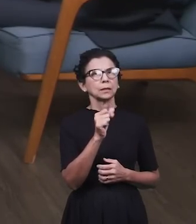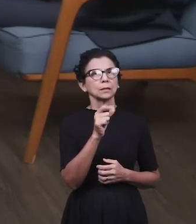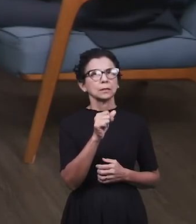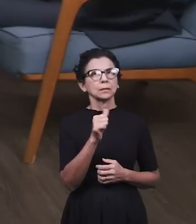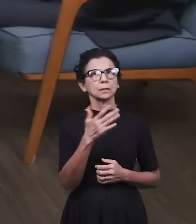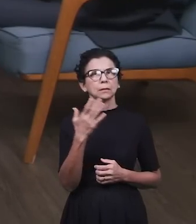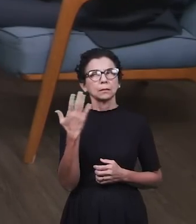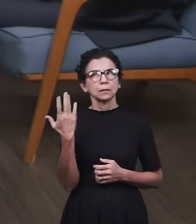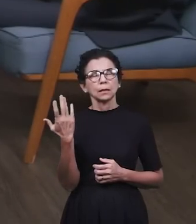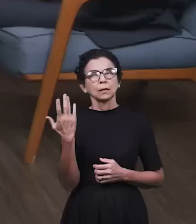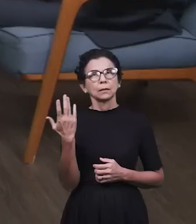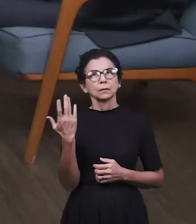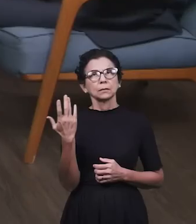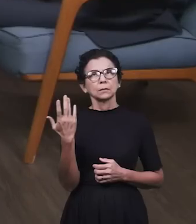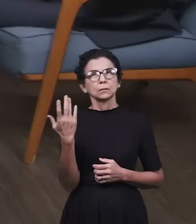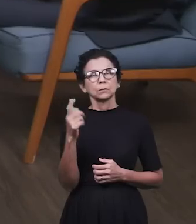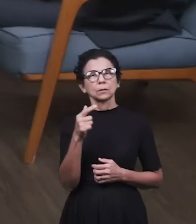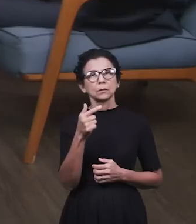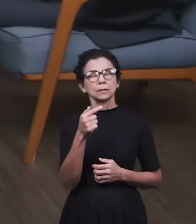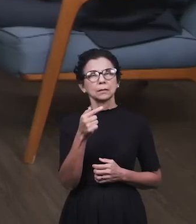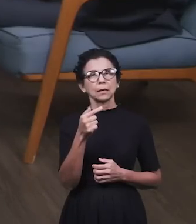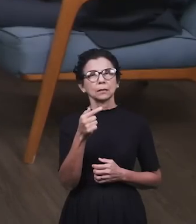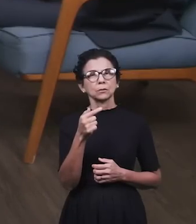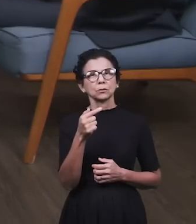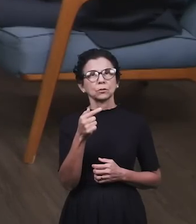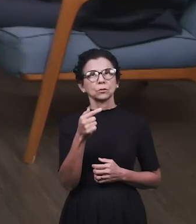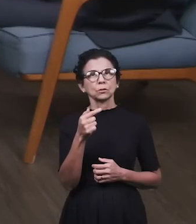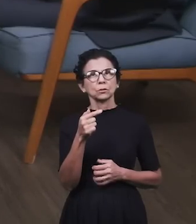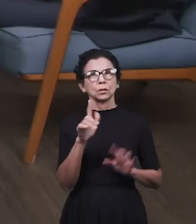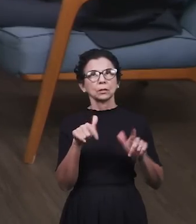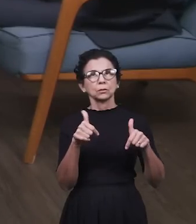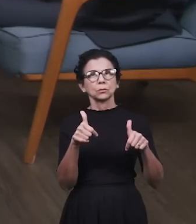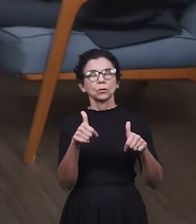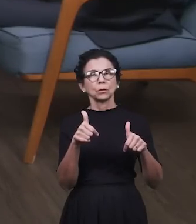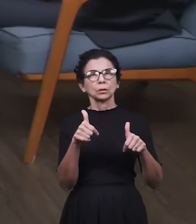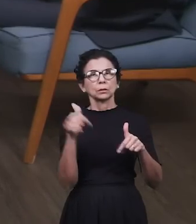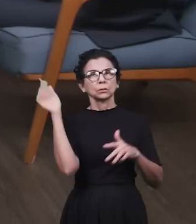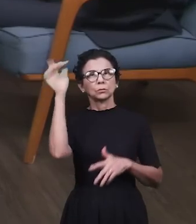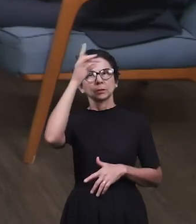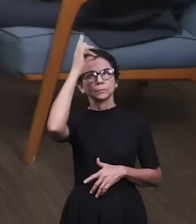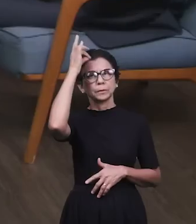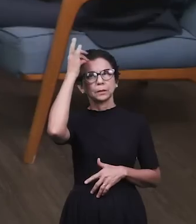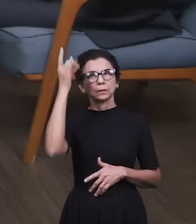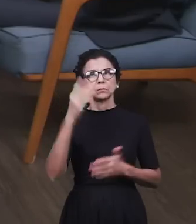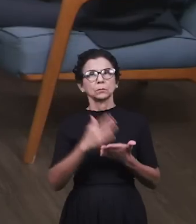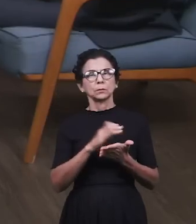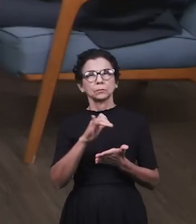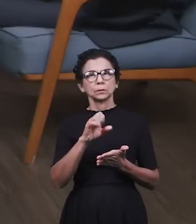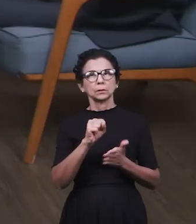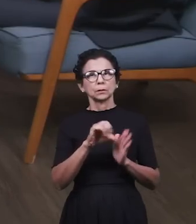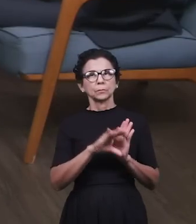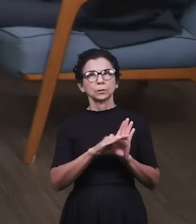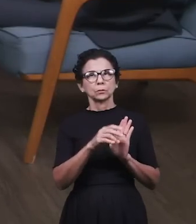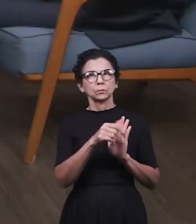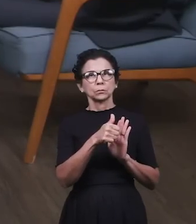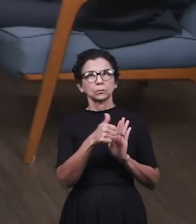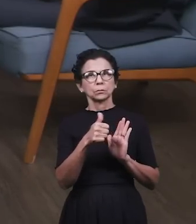linha, né? Ou seja, da operação dos 7 Espíritos do Senhor, em Isaías capítulo 11, verso